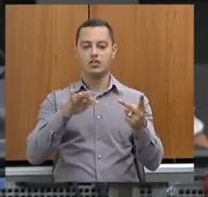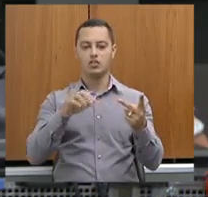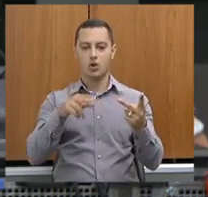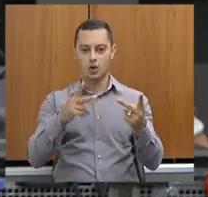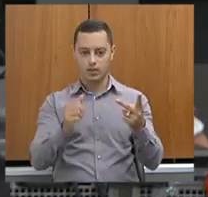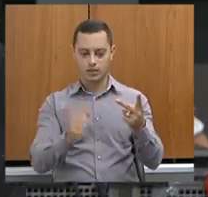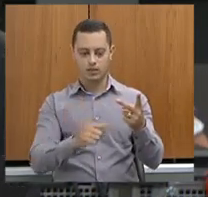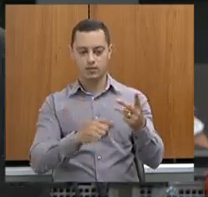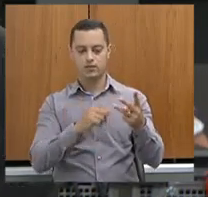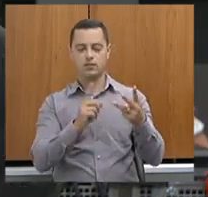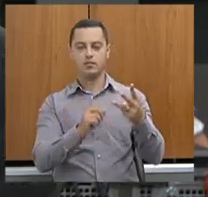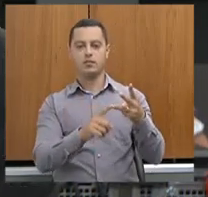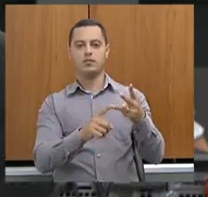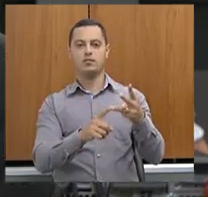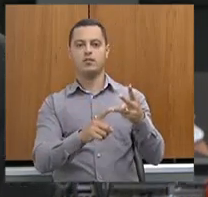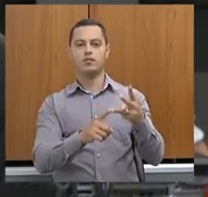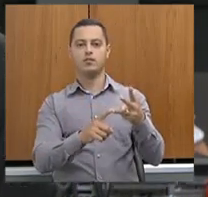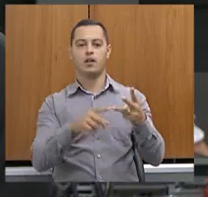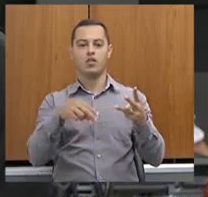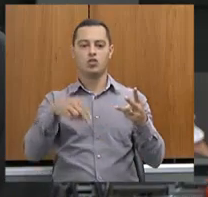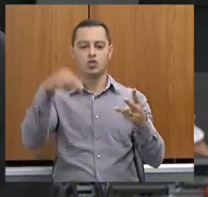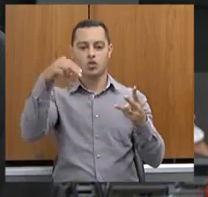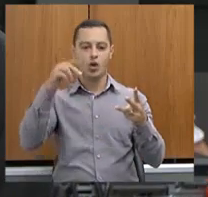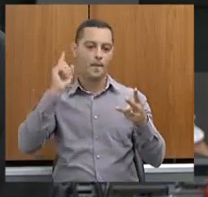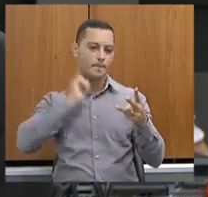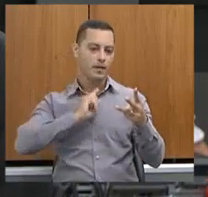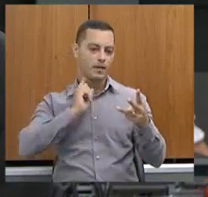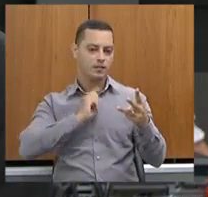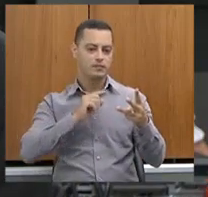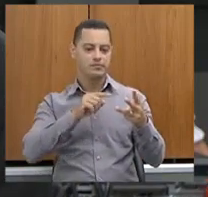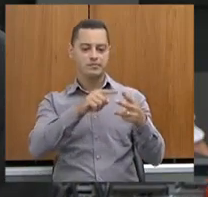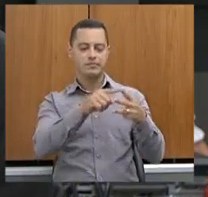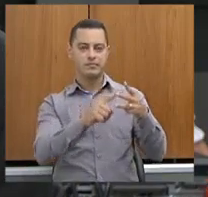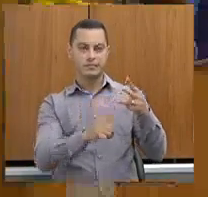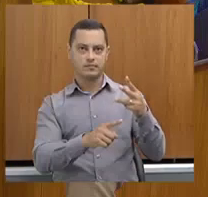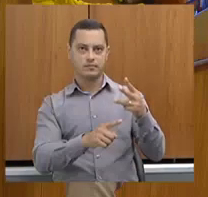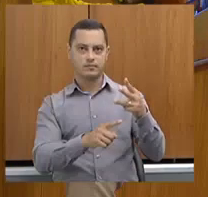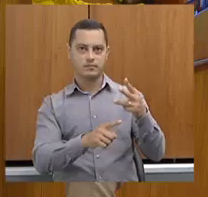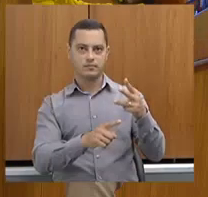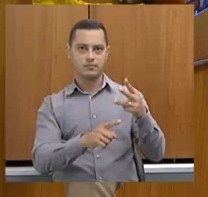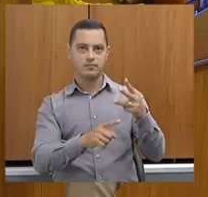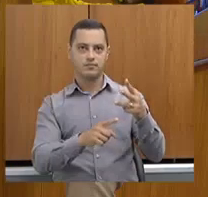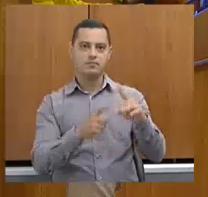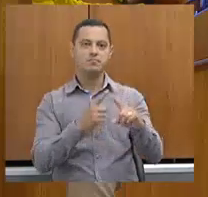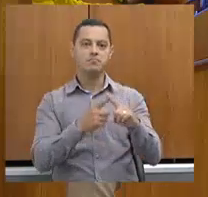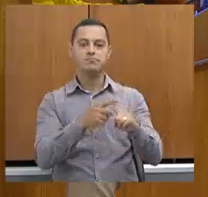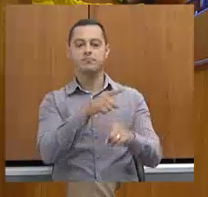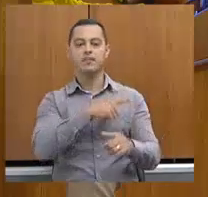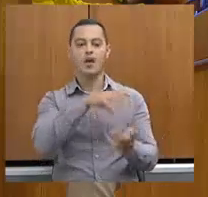542 mil né Depois nós vamos ter que explicar isso né Rodrigues